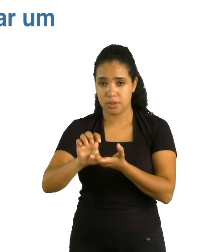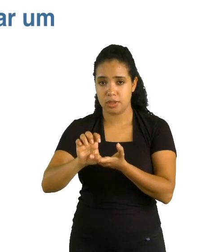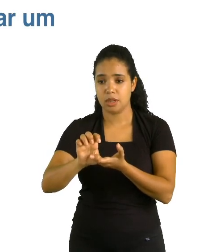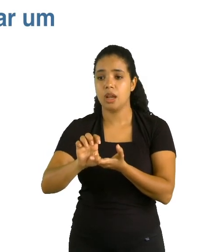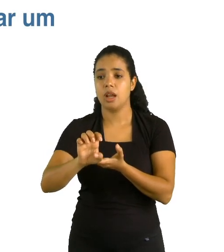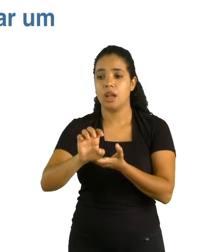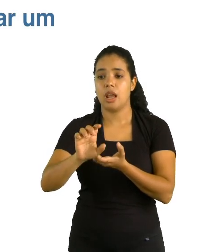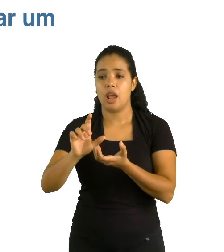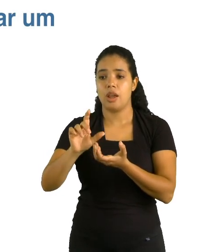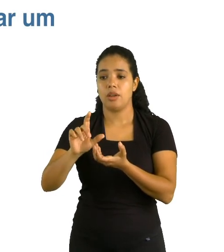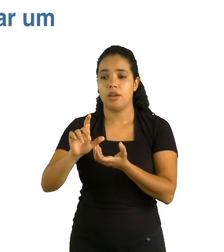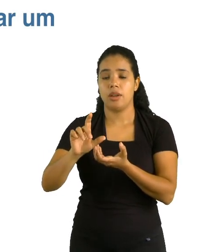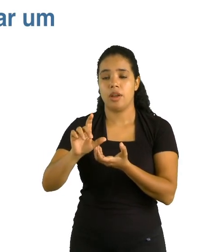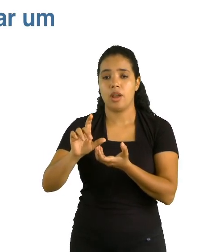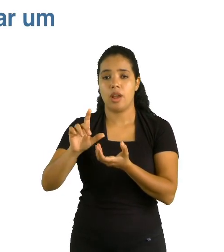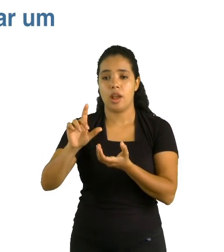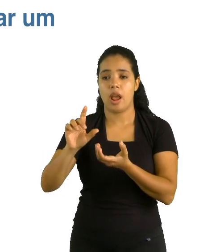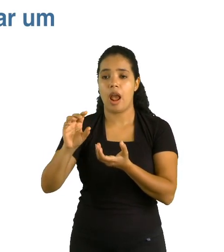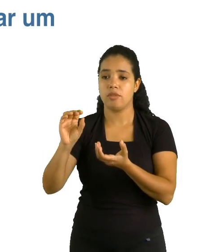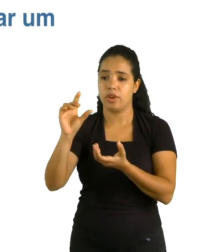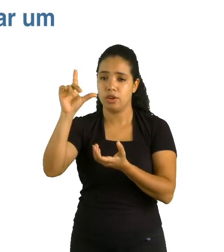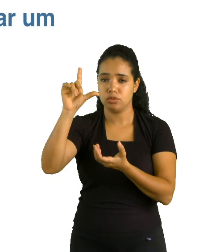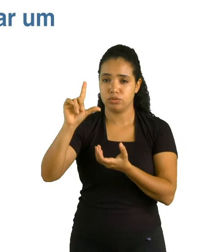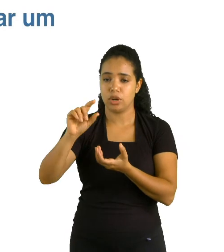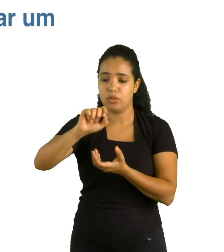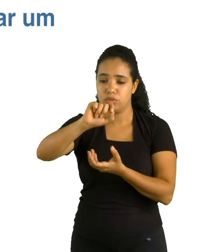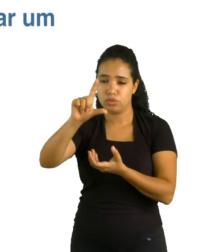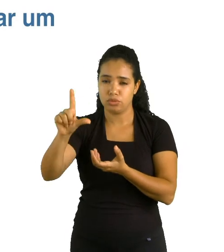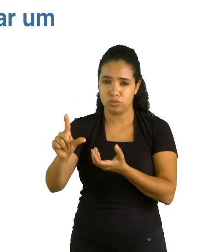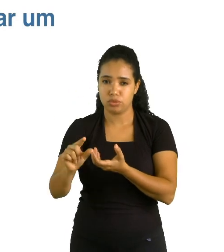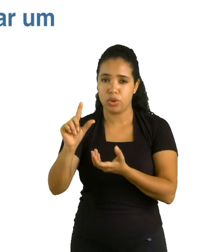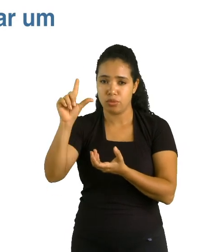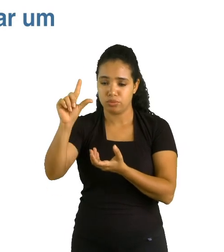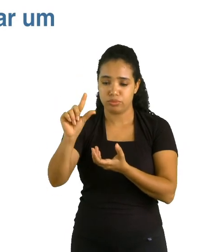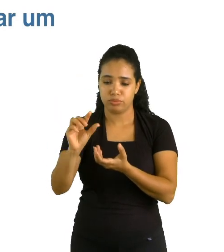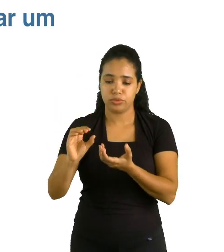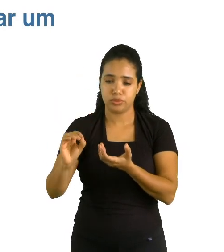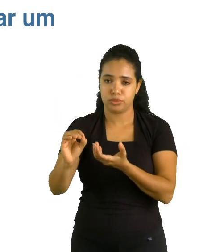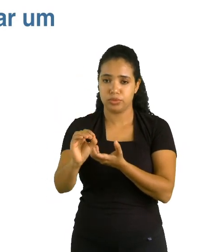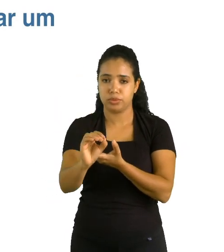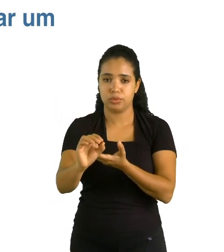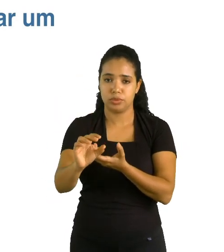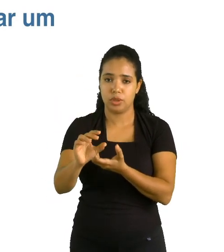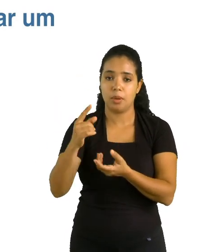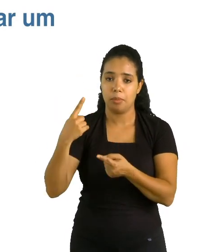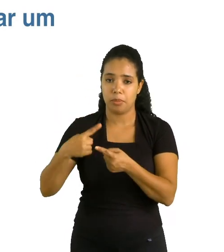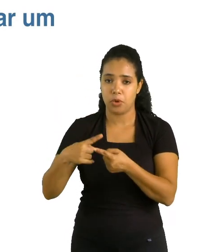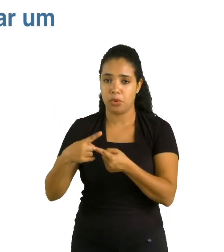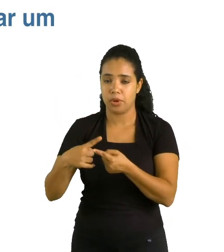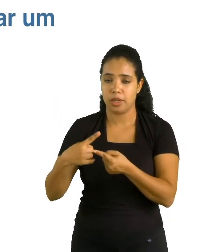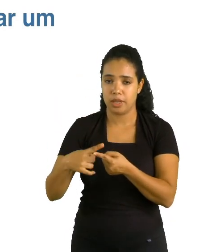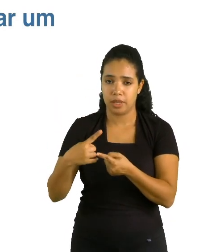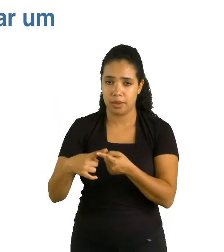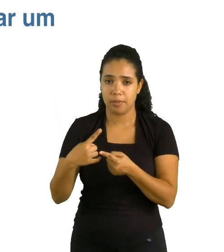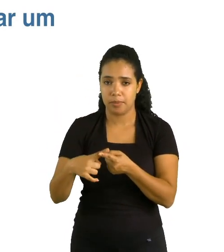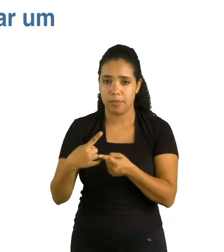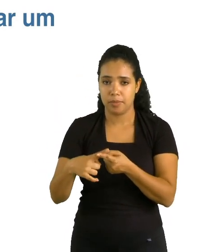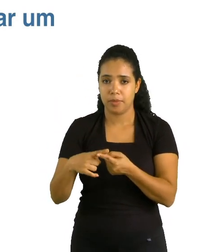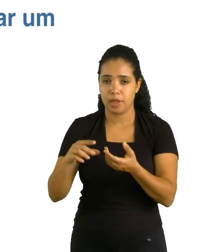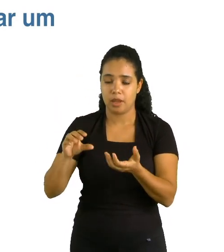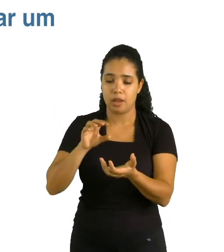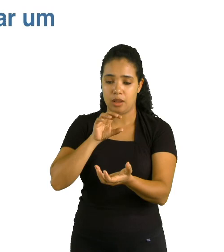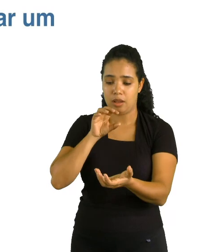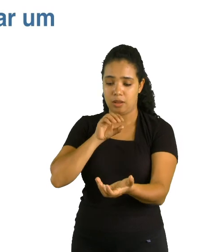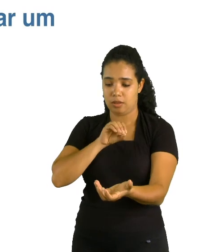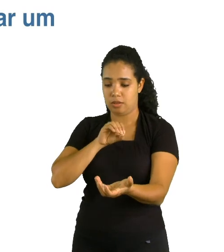vai diminuindo a sua luminosidade, né? Porque ela novamente deixa de estar do lado oposto